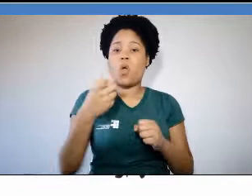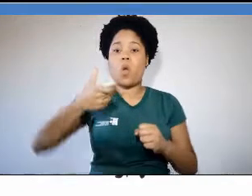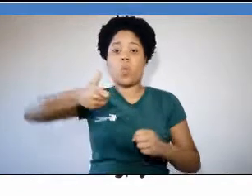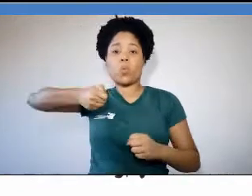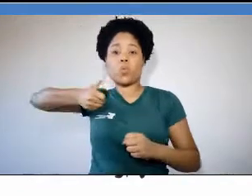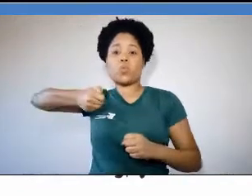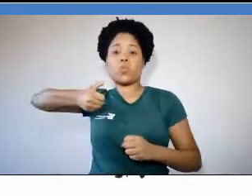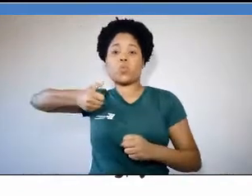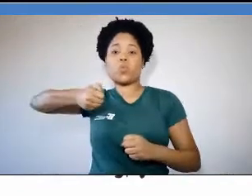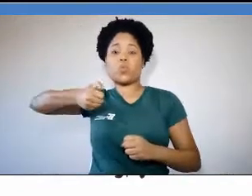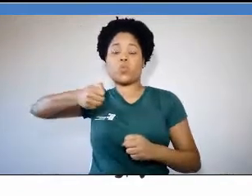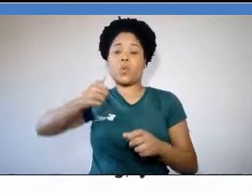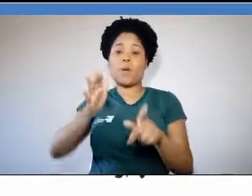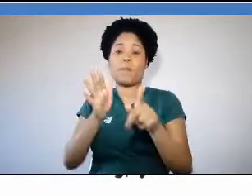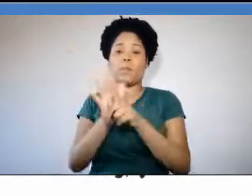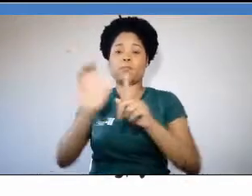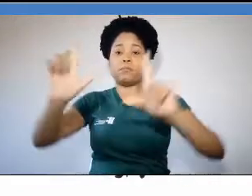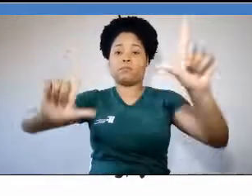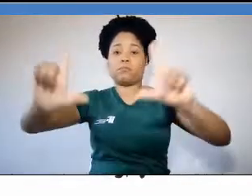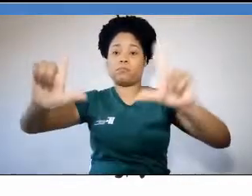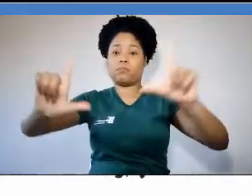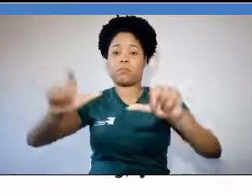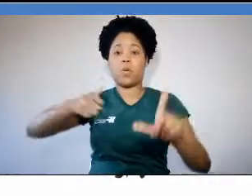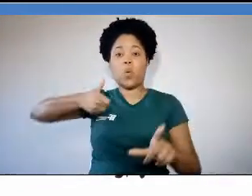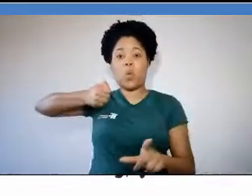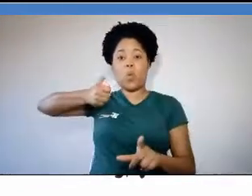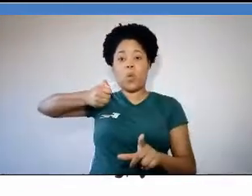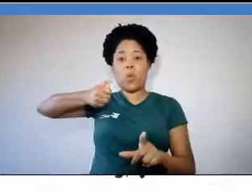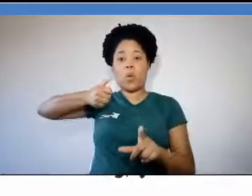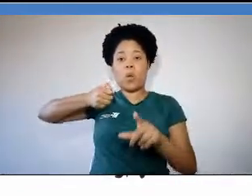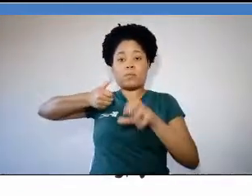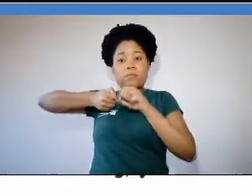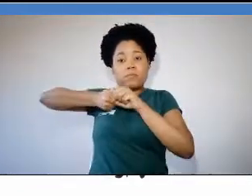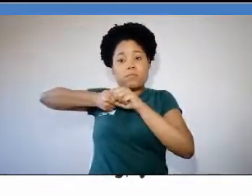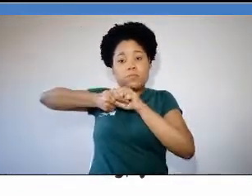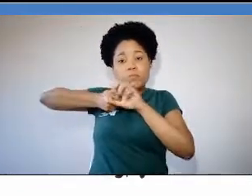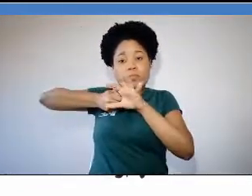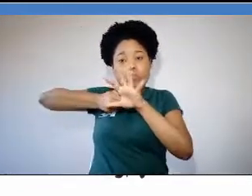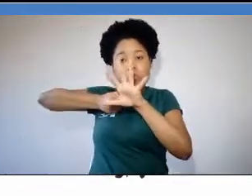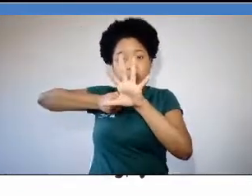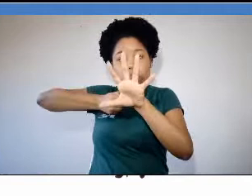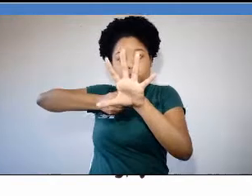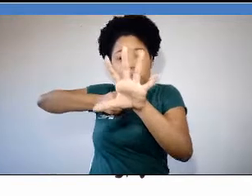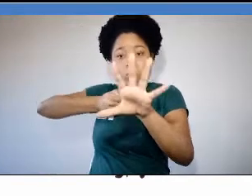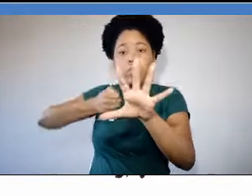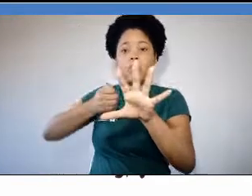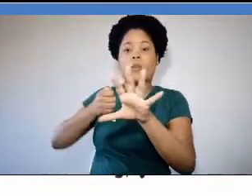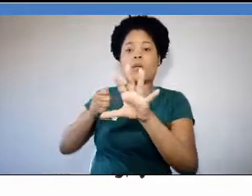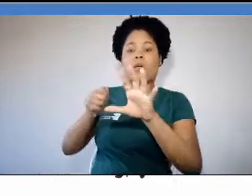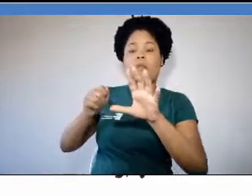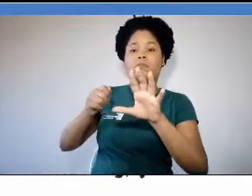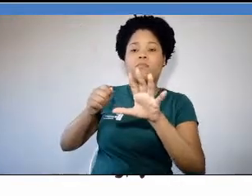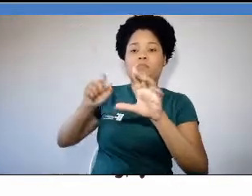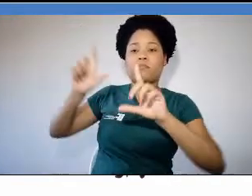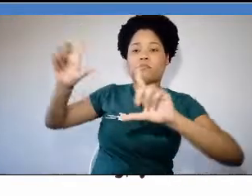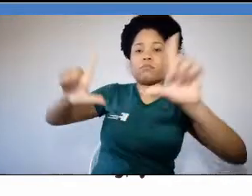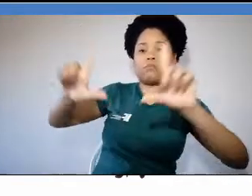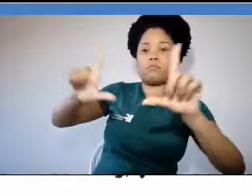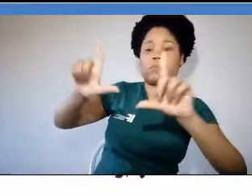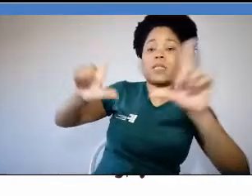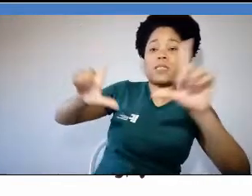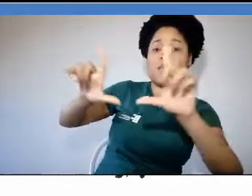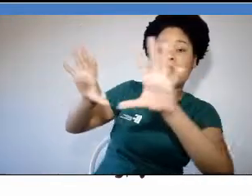o controle remoto de uma televisão. O controle remoto emite um sinal que está sendo transmitido para um